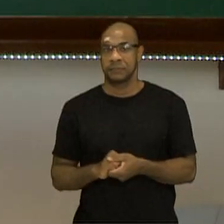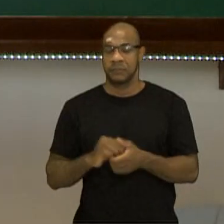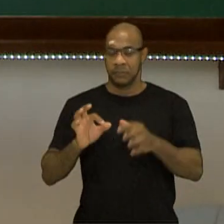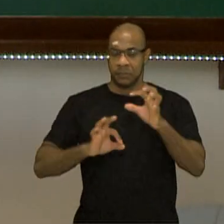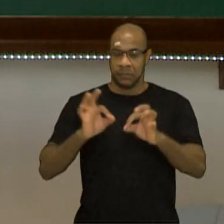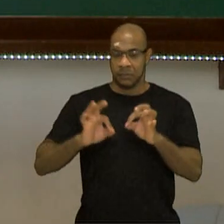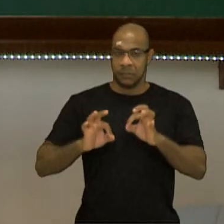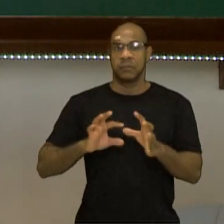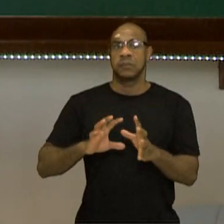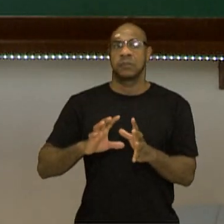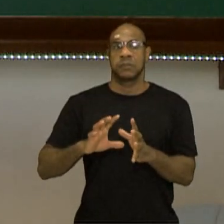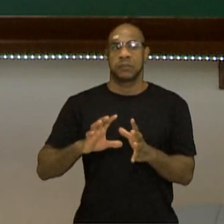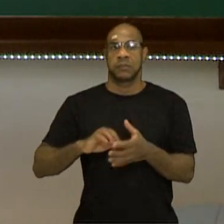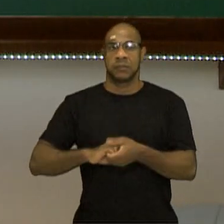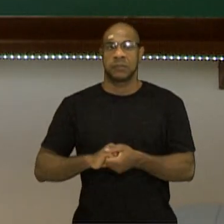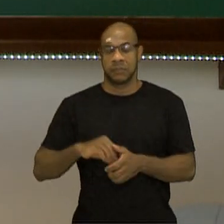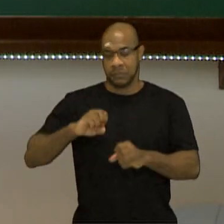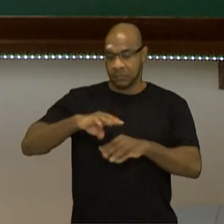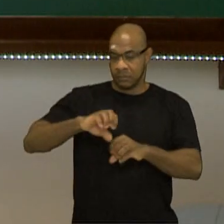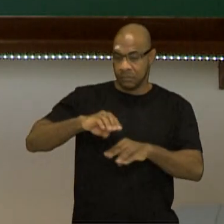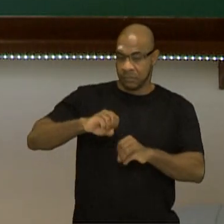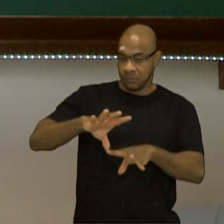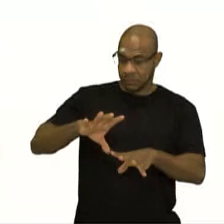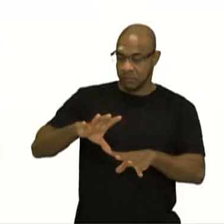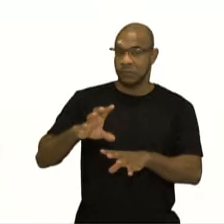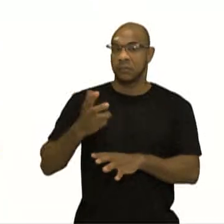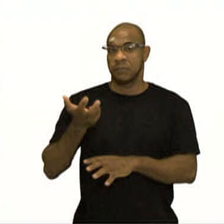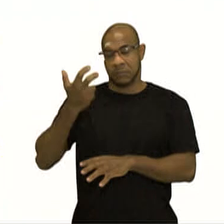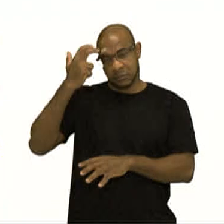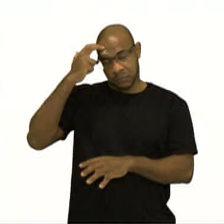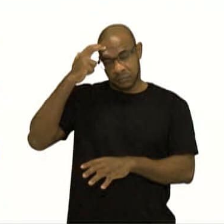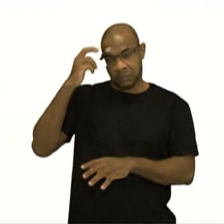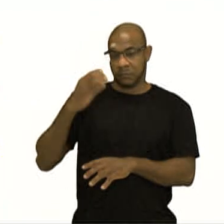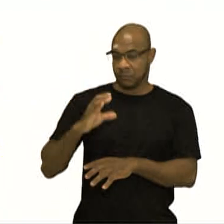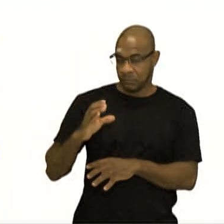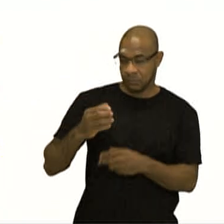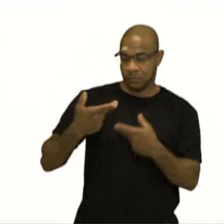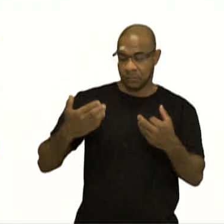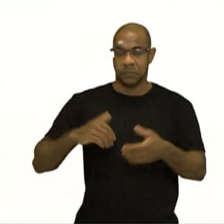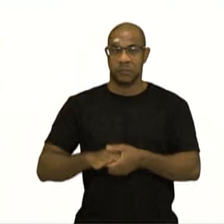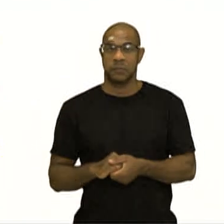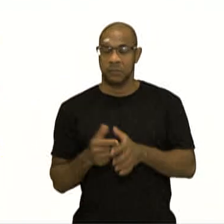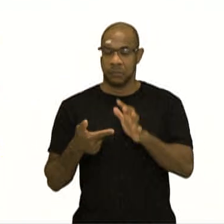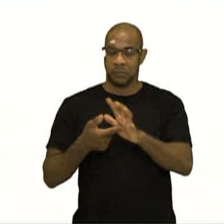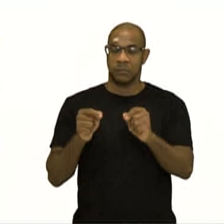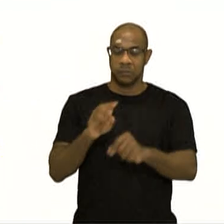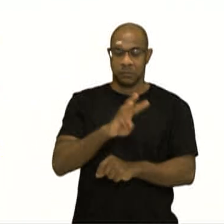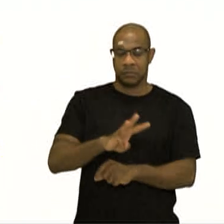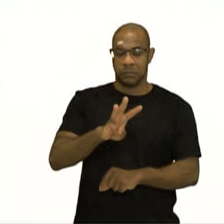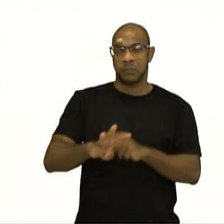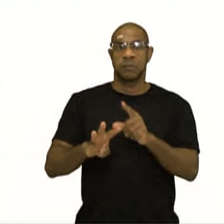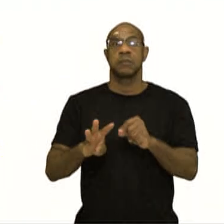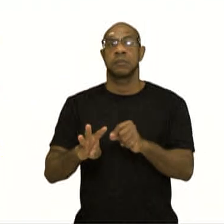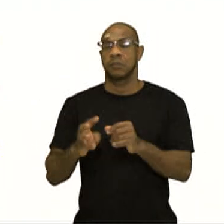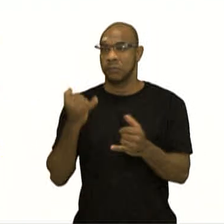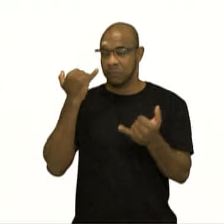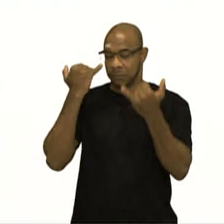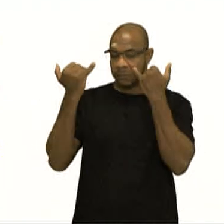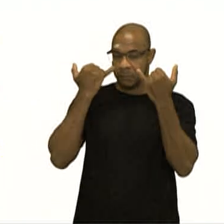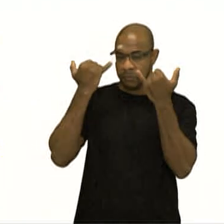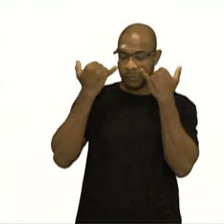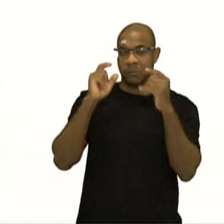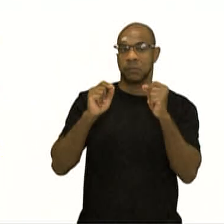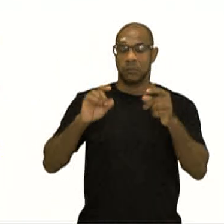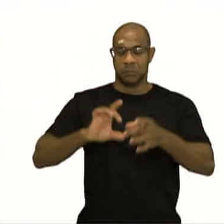organização nacional para a educação, ciência e cultura e ela traz ali no site dela uma informação, então,